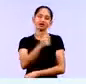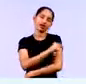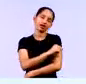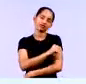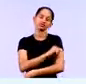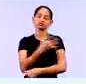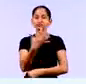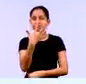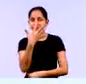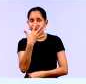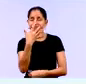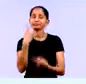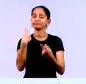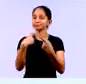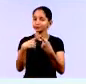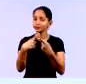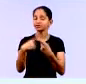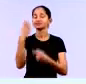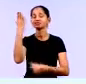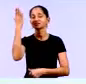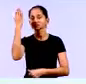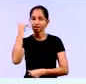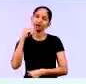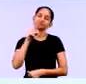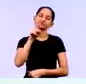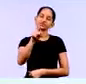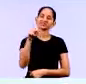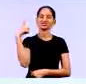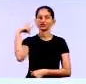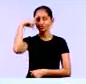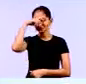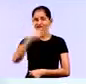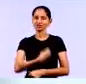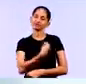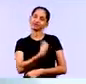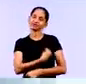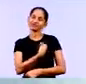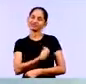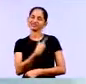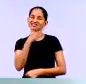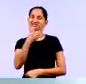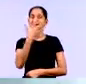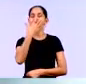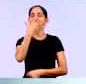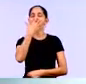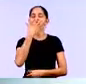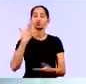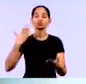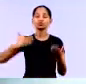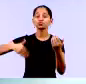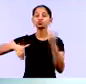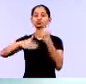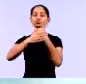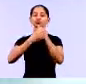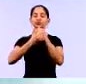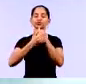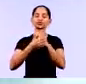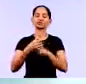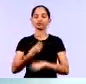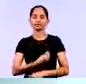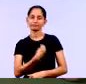conosco. Nós sabemos, gente, que a dificuldade que vocês têm ou melhor, nós, né? Porque, inclusive,